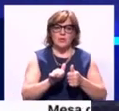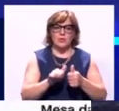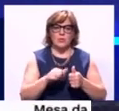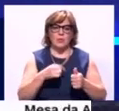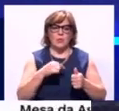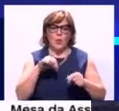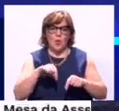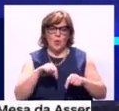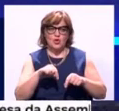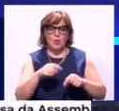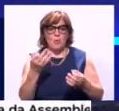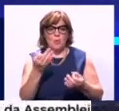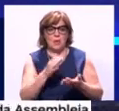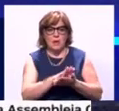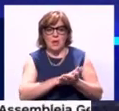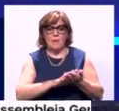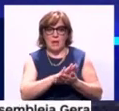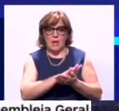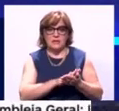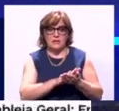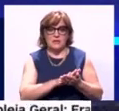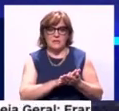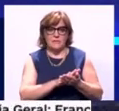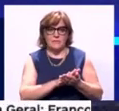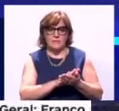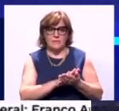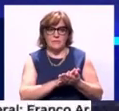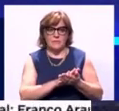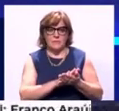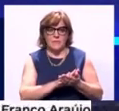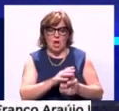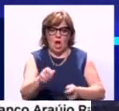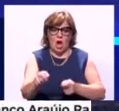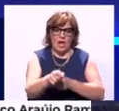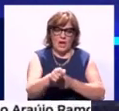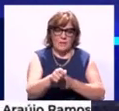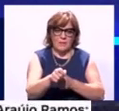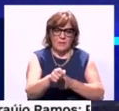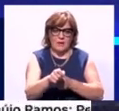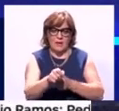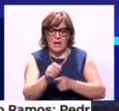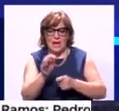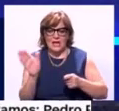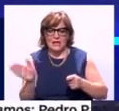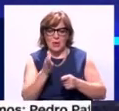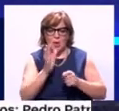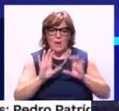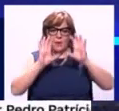Nós, hoje, o Porto baseia-se hockey